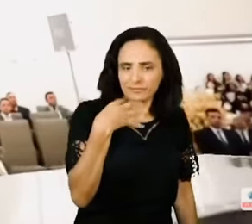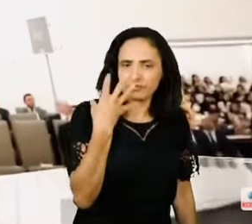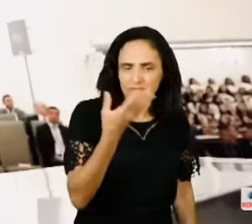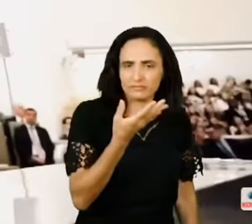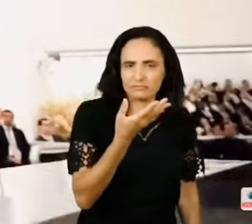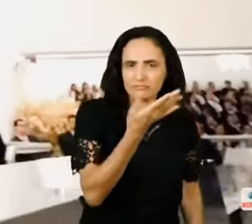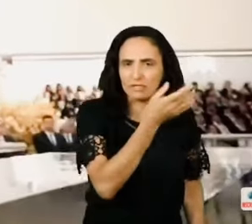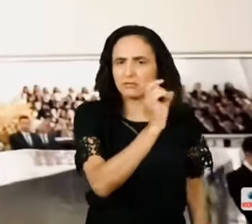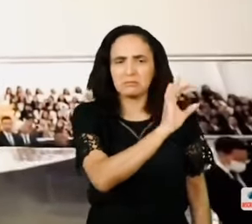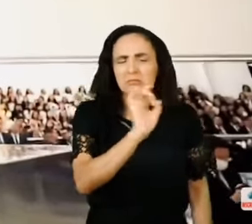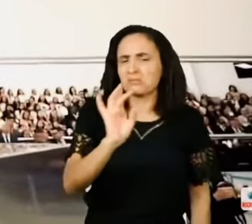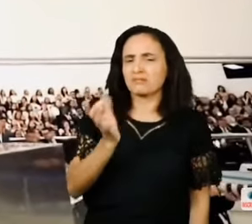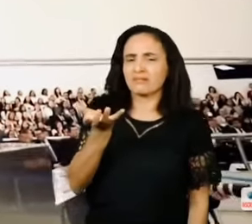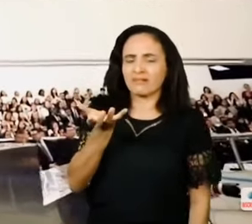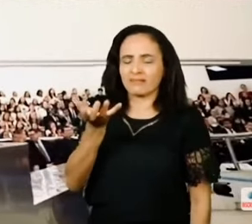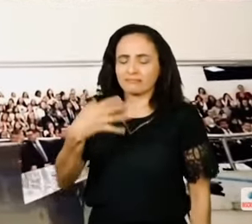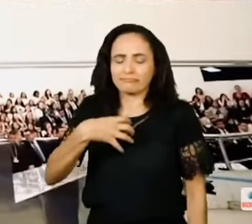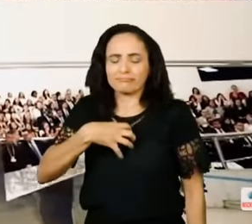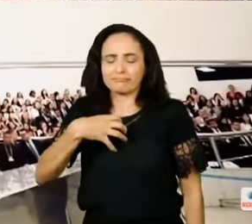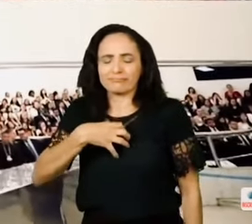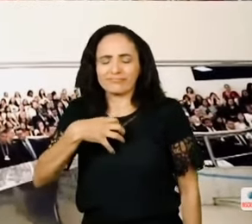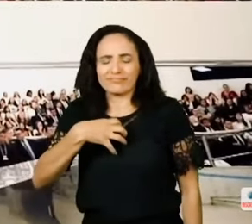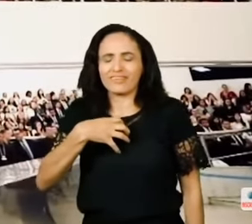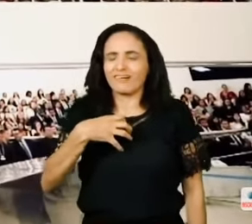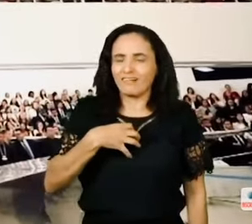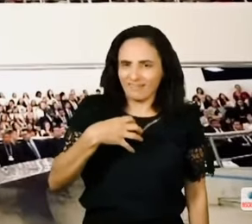Você pode fechar seus olhos e cantar comigo nesta noite?